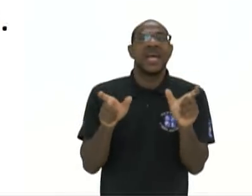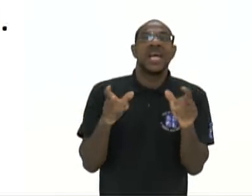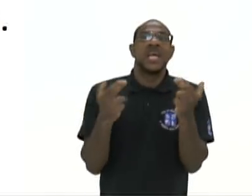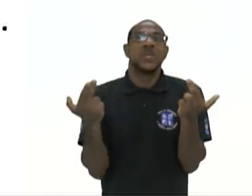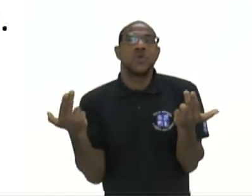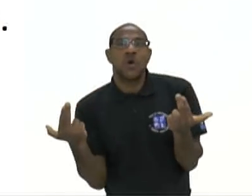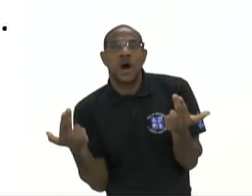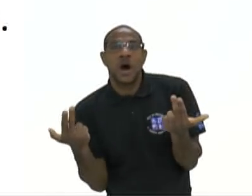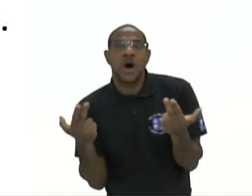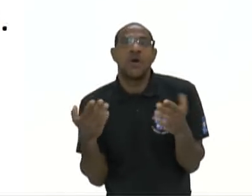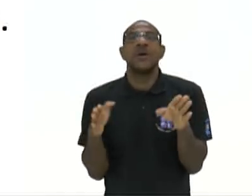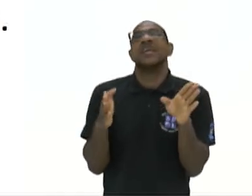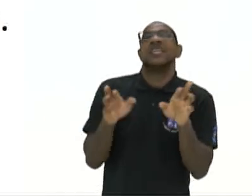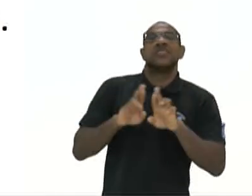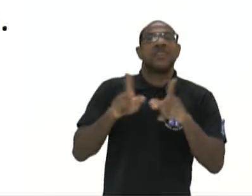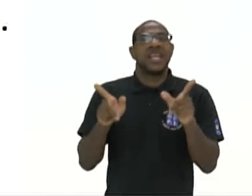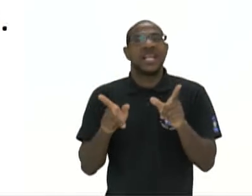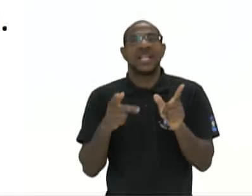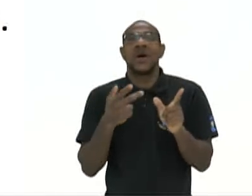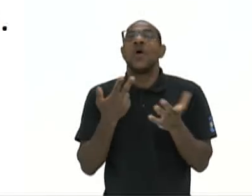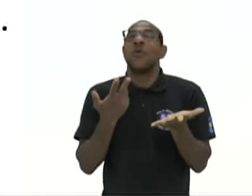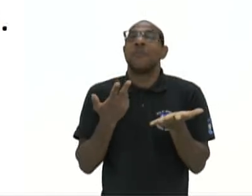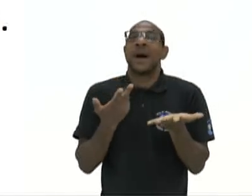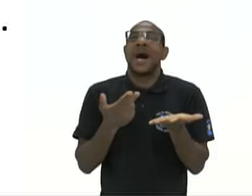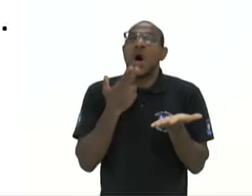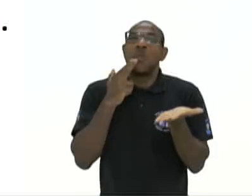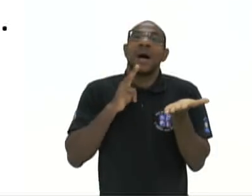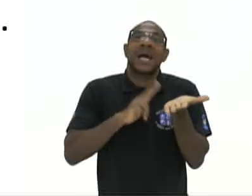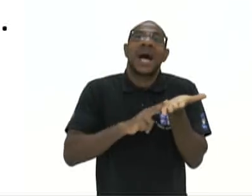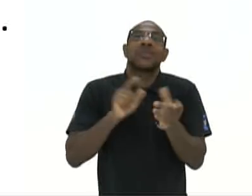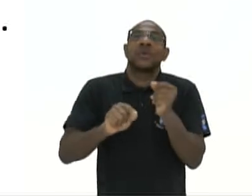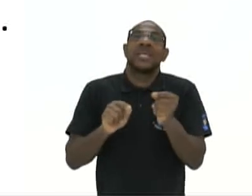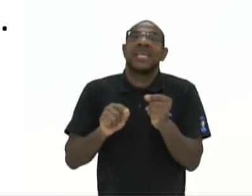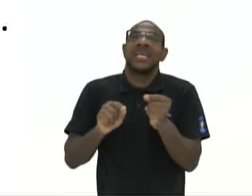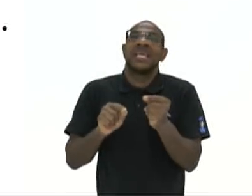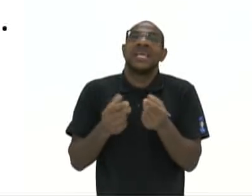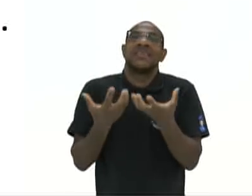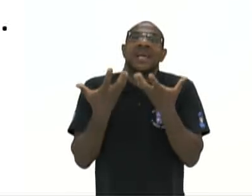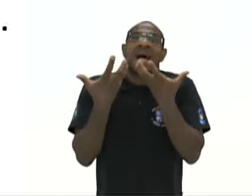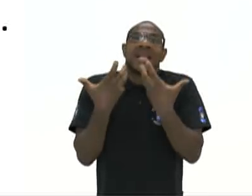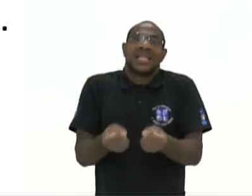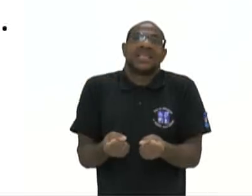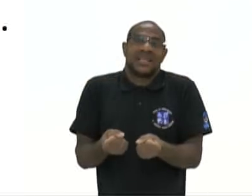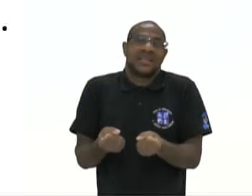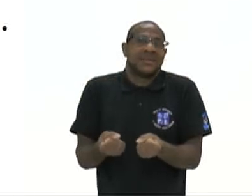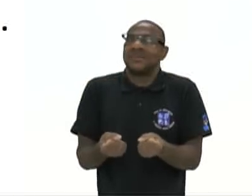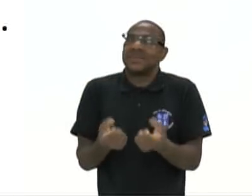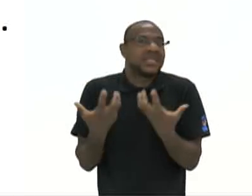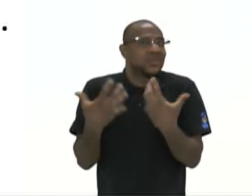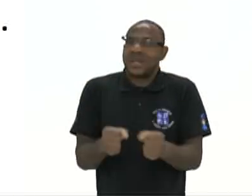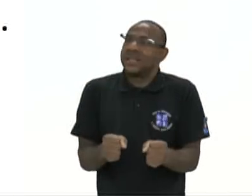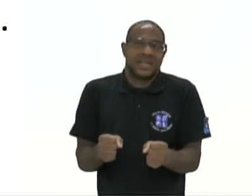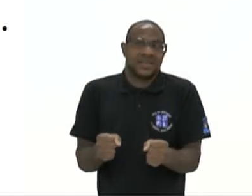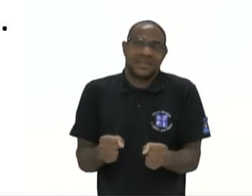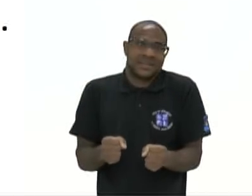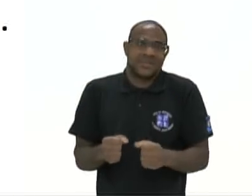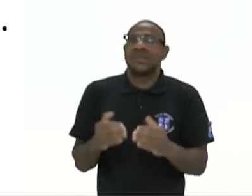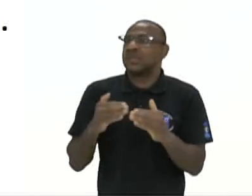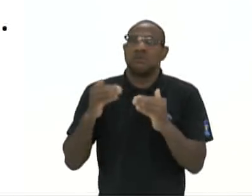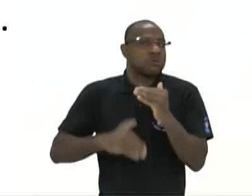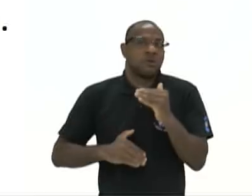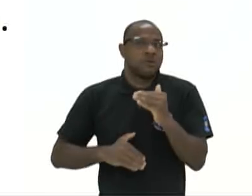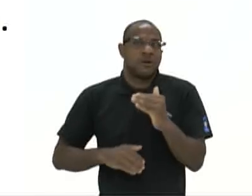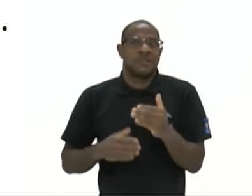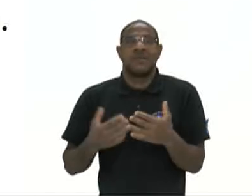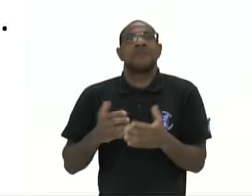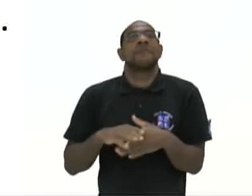de repúdio. Vamos estabelecer relações entre a tese e os argumentos oferecidos para